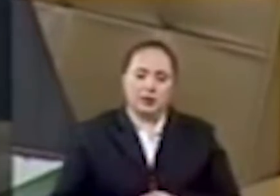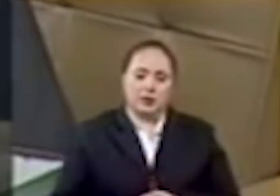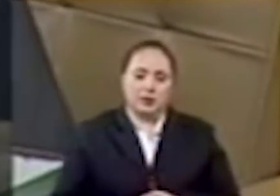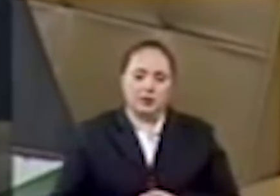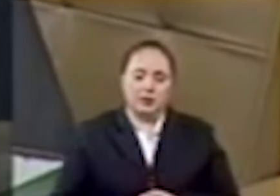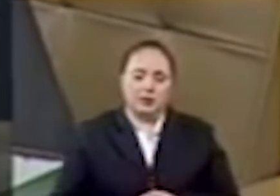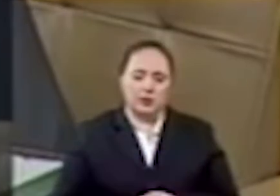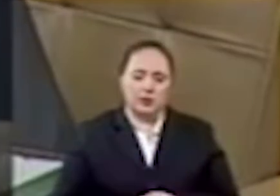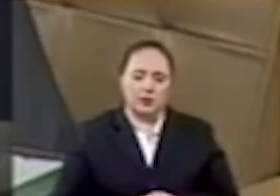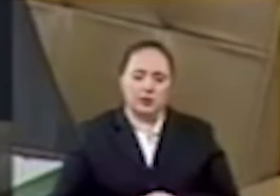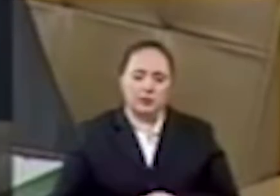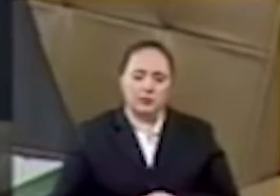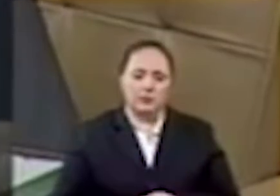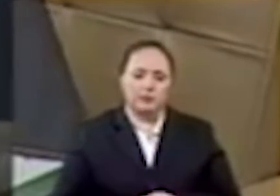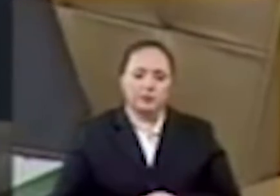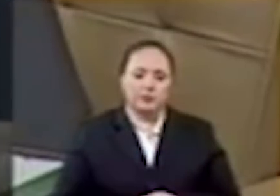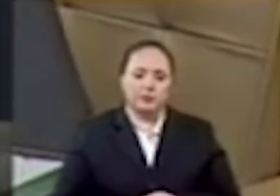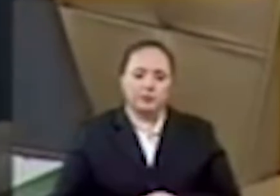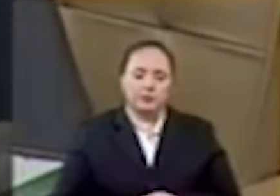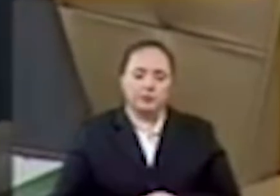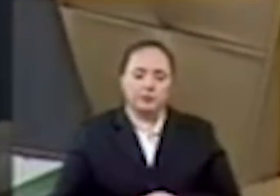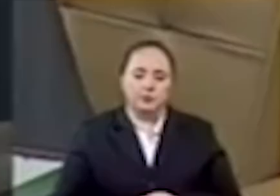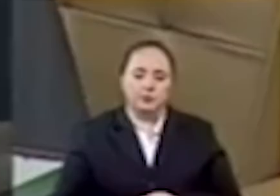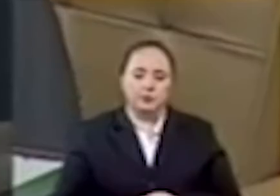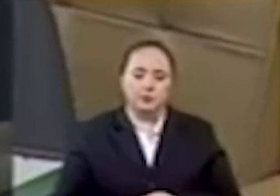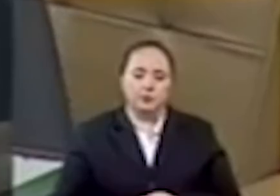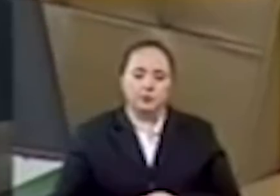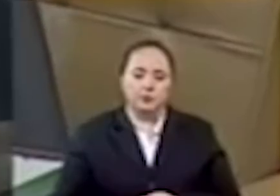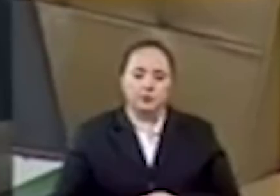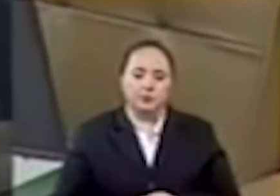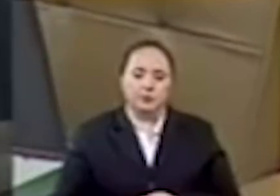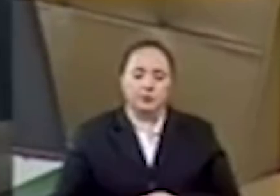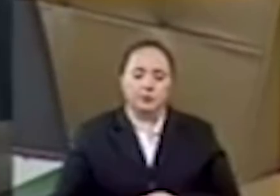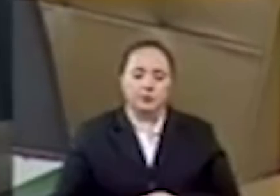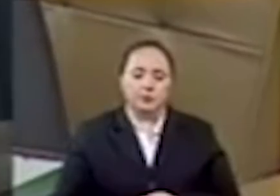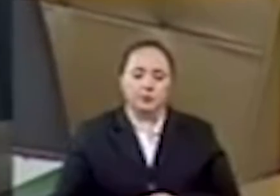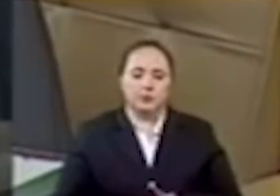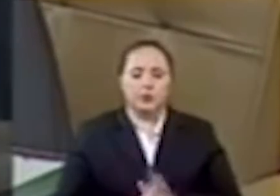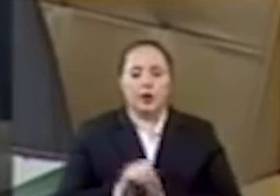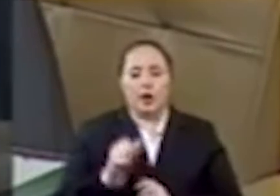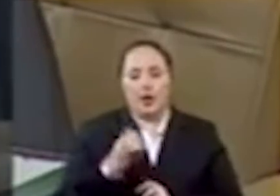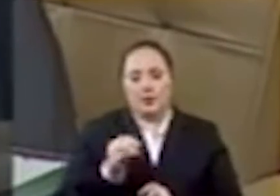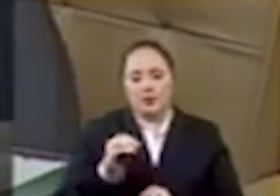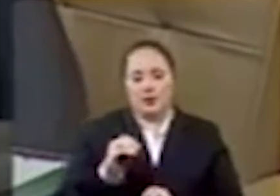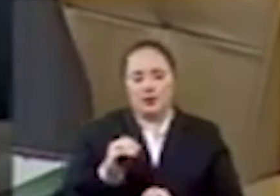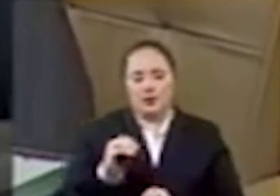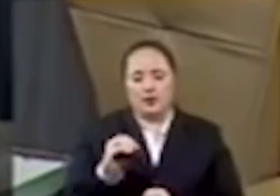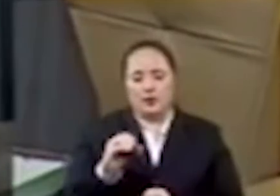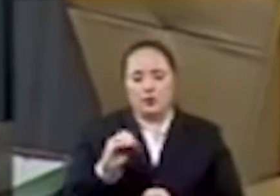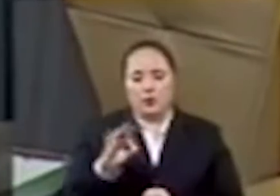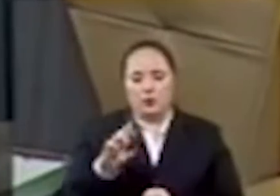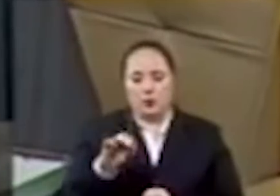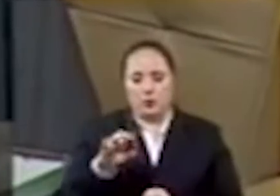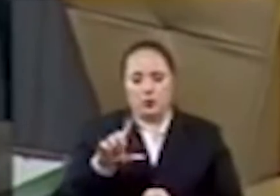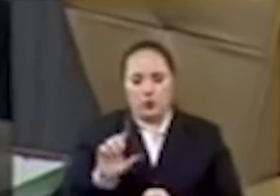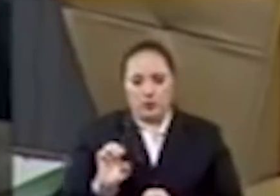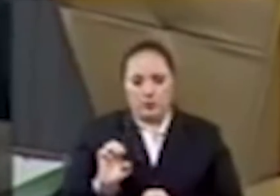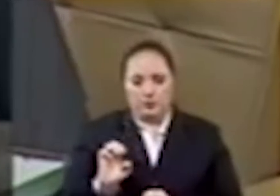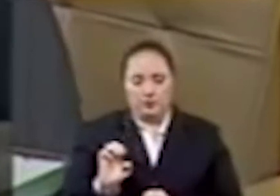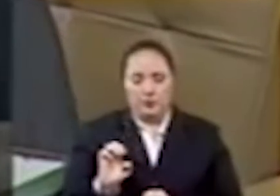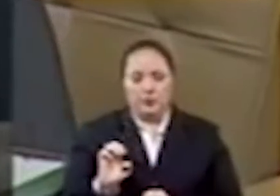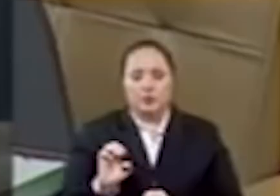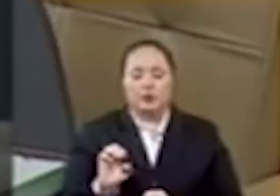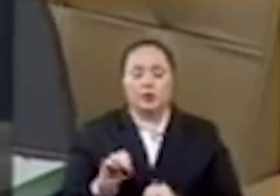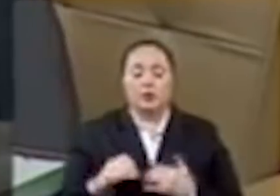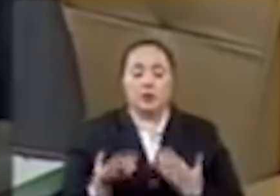pelo constituinte originário, à presente ação de controle concentrado de constitucionalidade. Ao tempo, portanto,